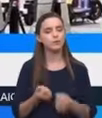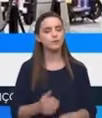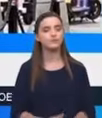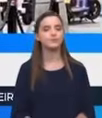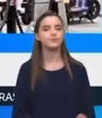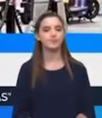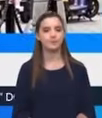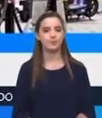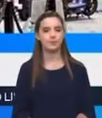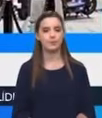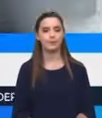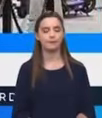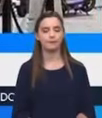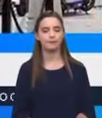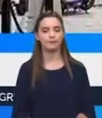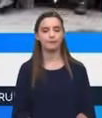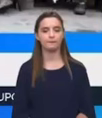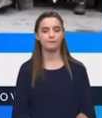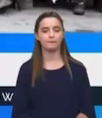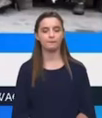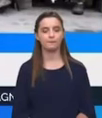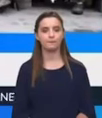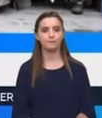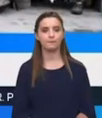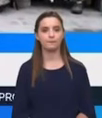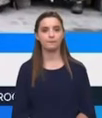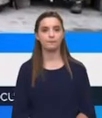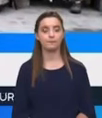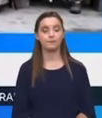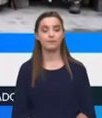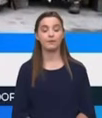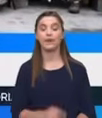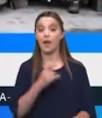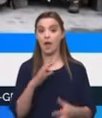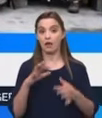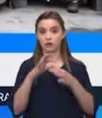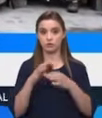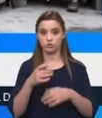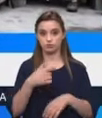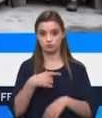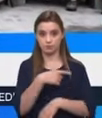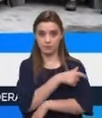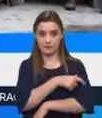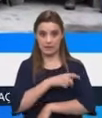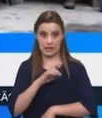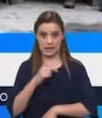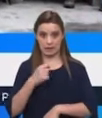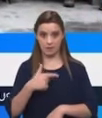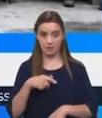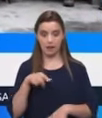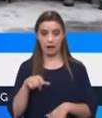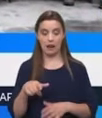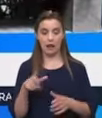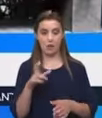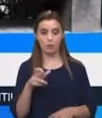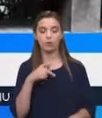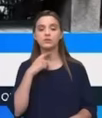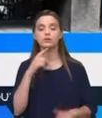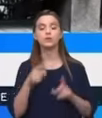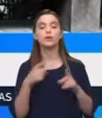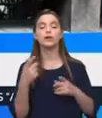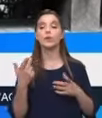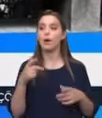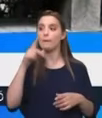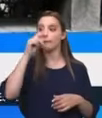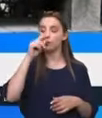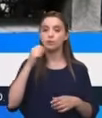quadro que o Evgeny Moravitch mencionava como sendo um quadro de normalidade da atuação de Putin, dentro daquilo que é Putin a atuar até aqui e